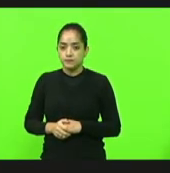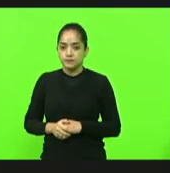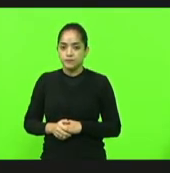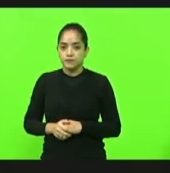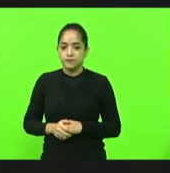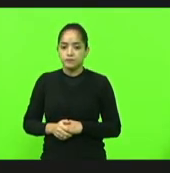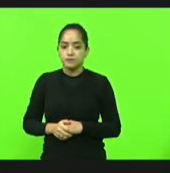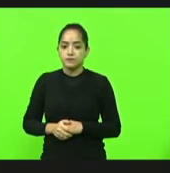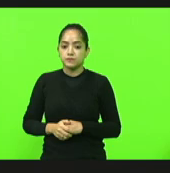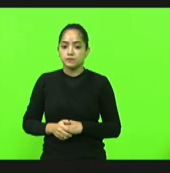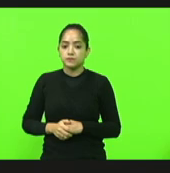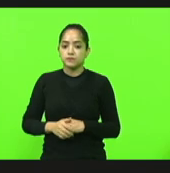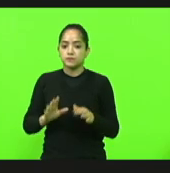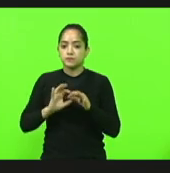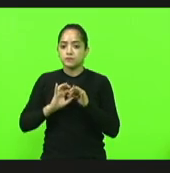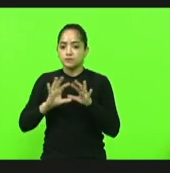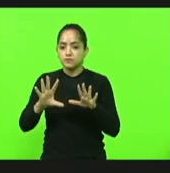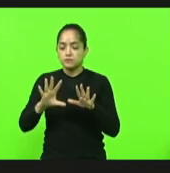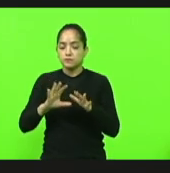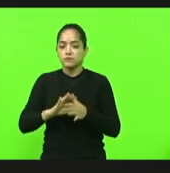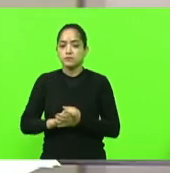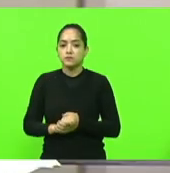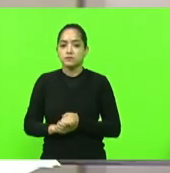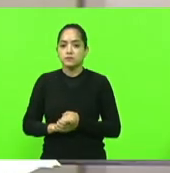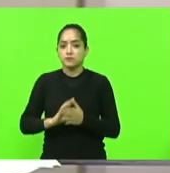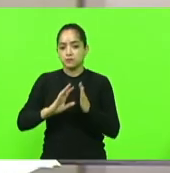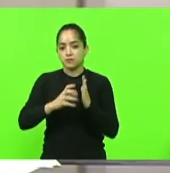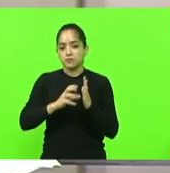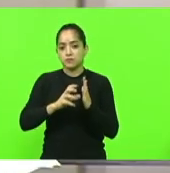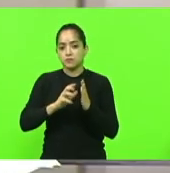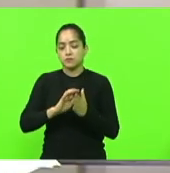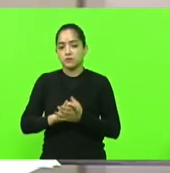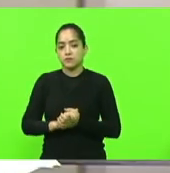Partido Liberal, 7 minutos e 30 segundos.